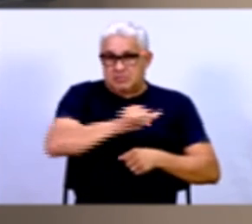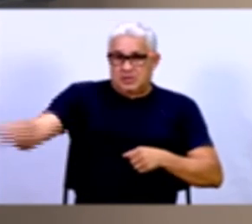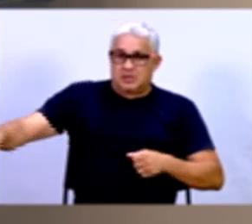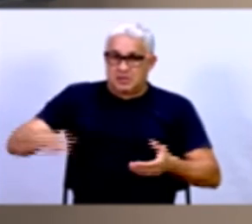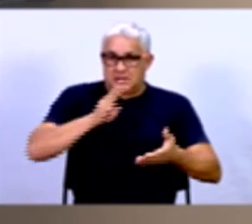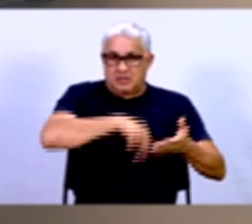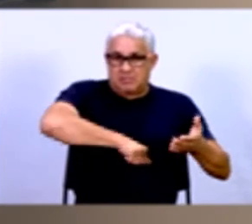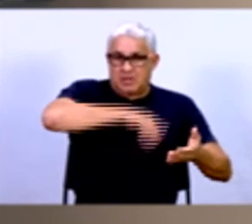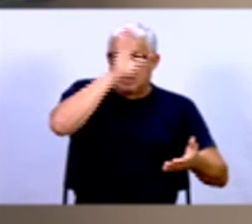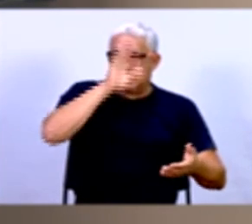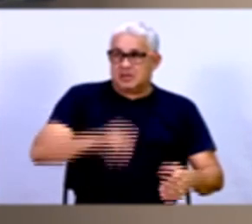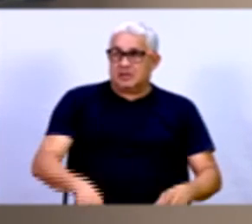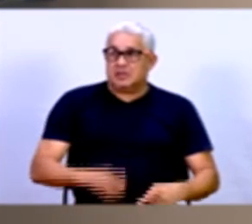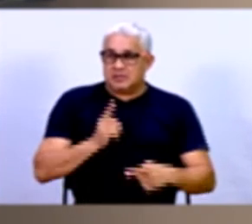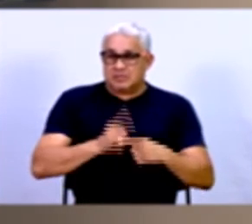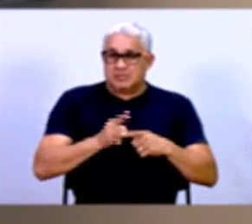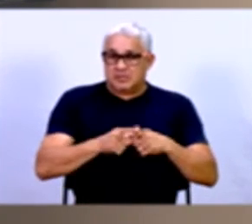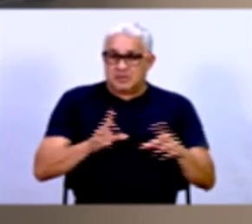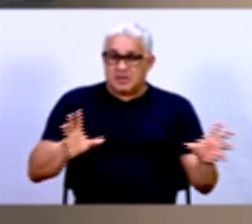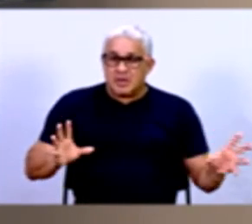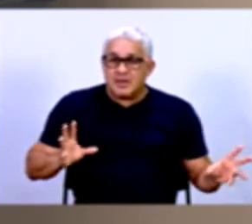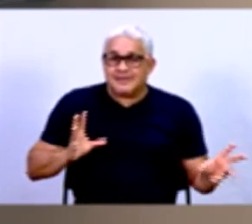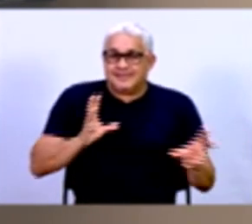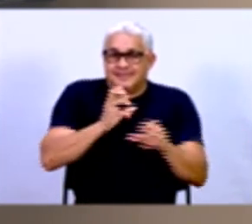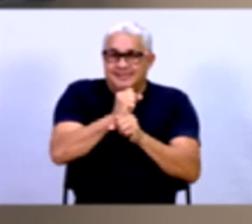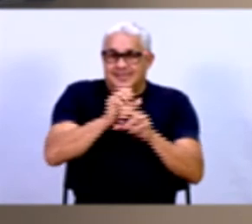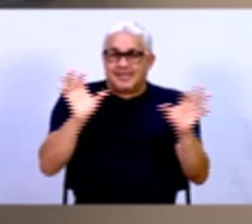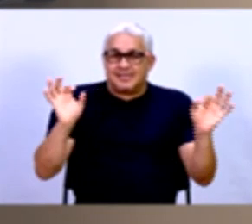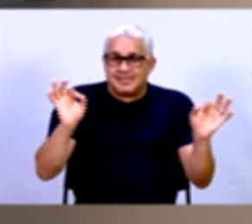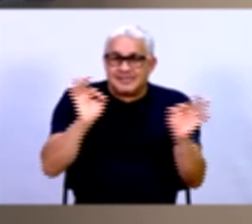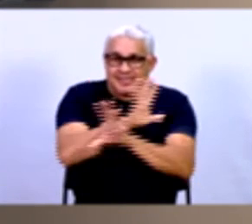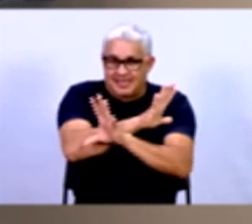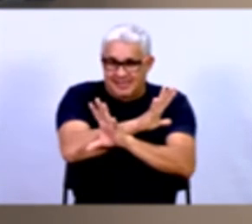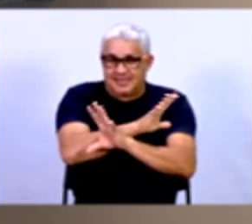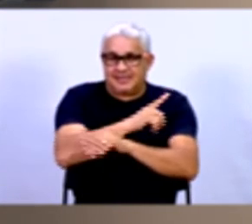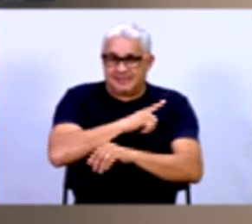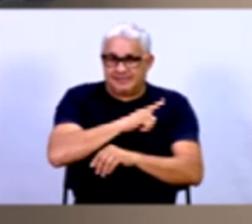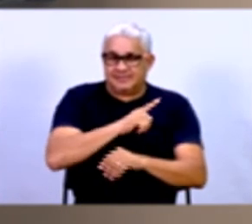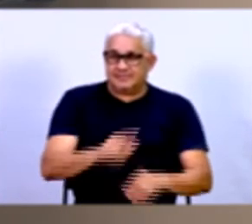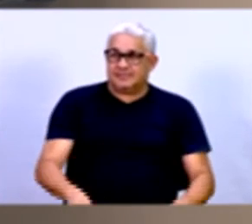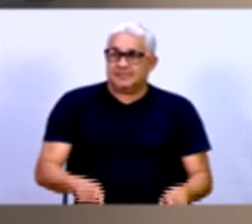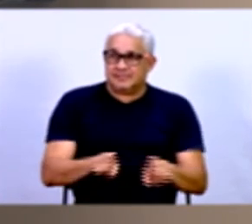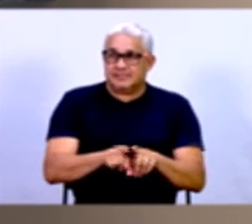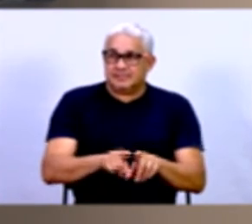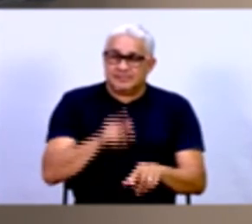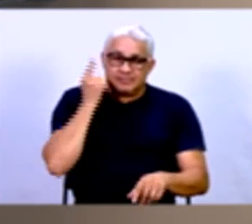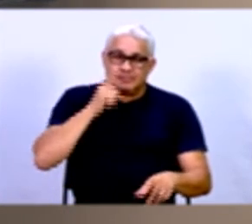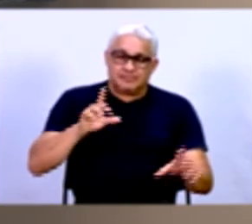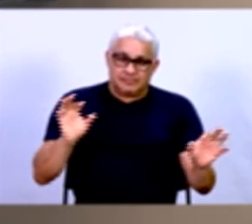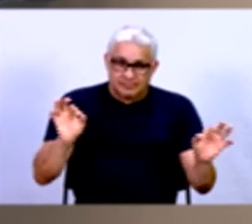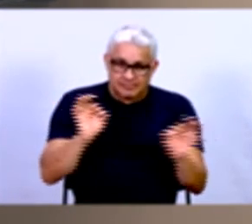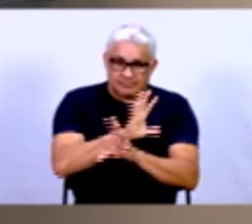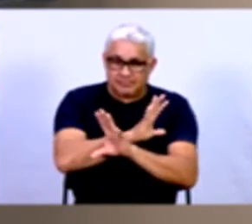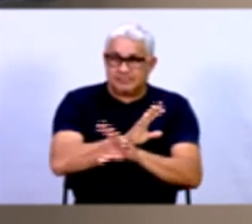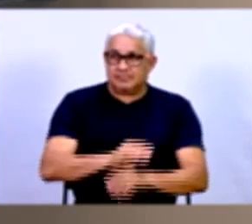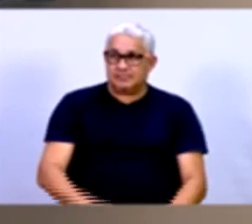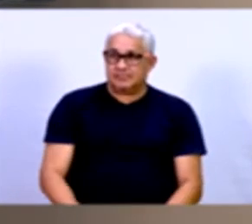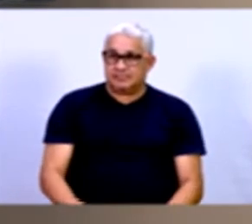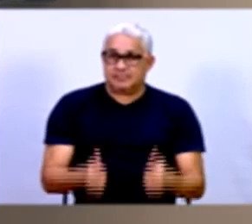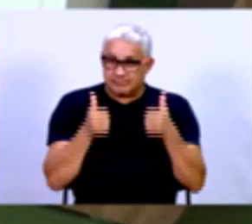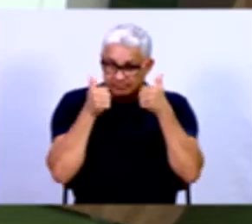inferencial, porque a gente está chegando a uma conclusão, né? A gente conseguiu analisar isso aqui e chegar a uma conclusão.